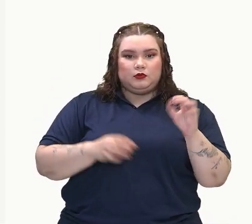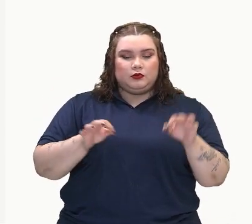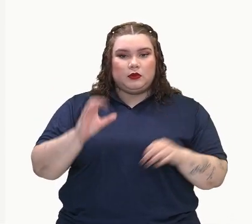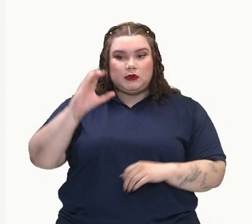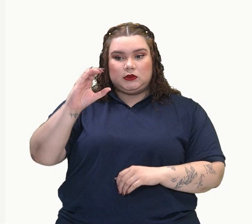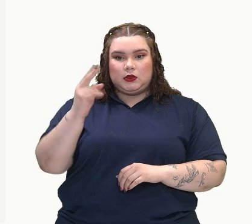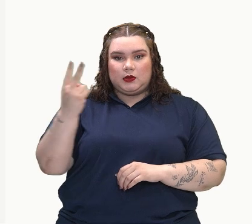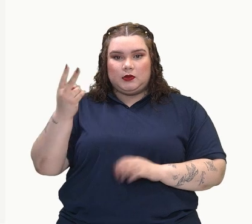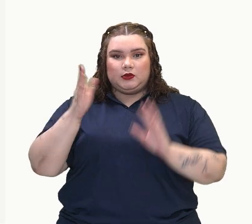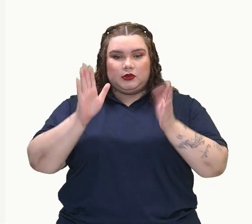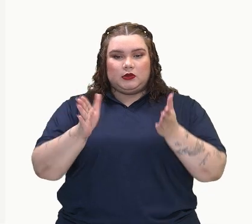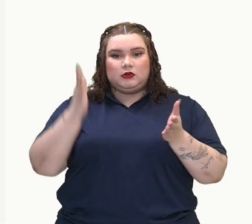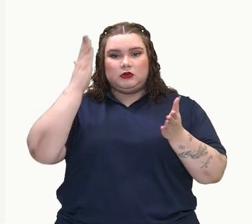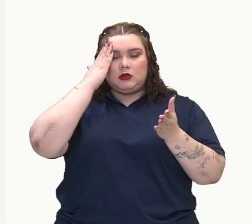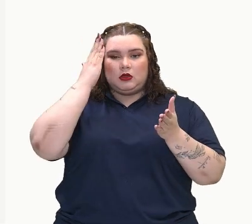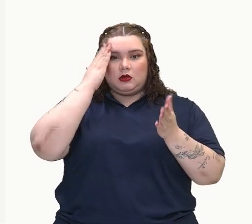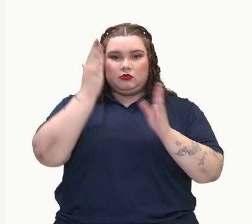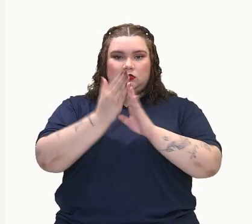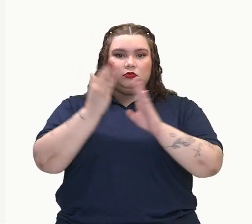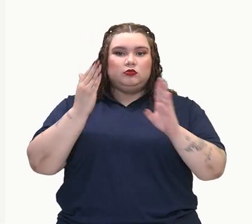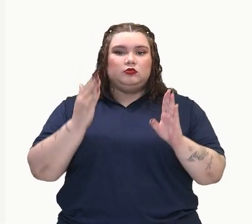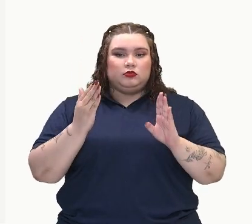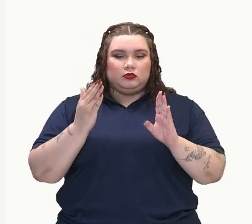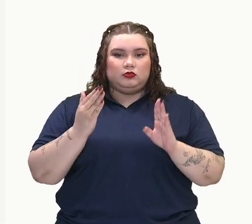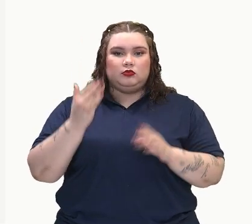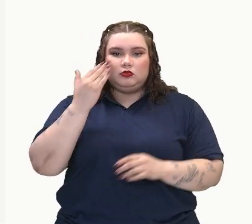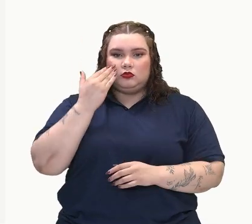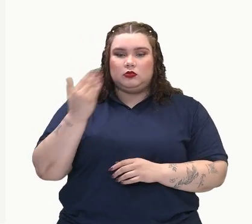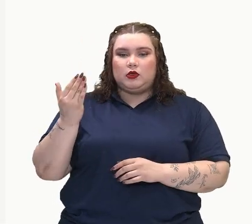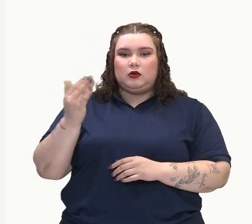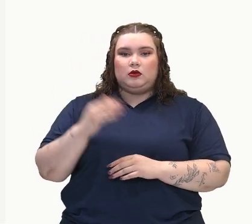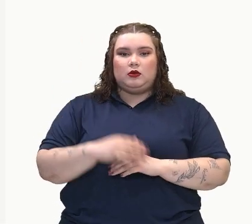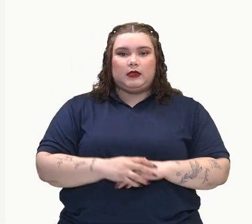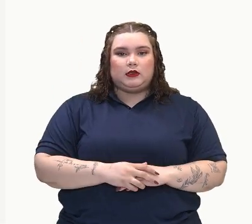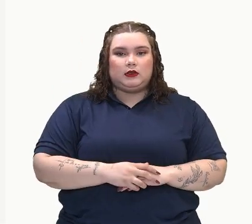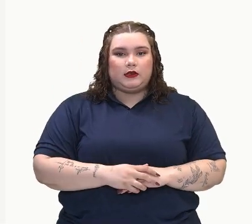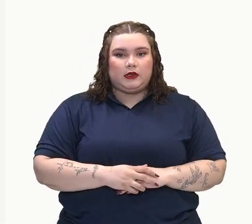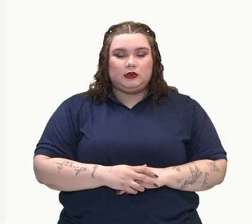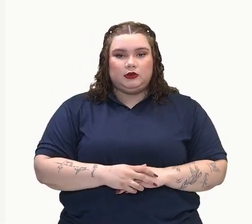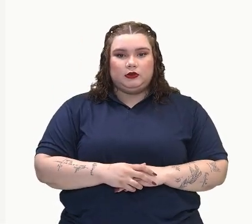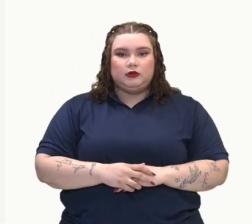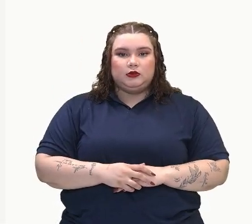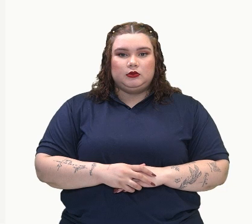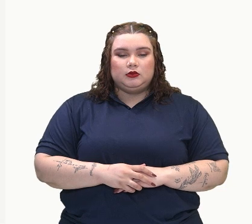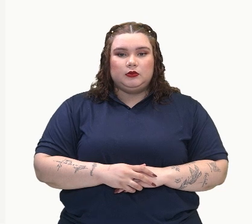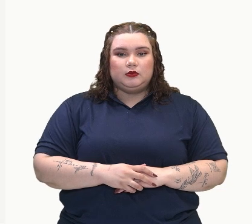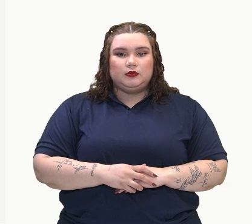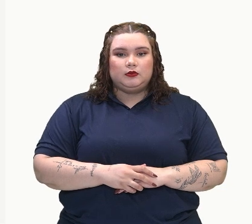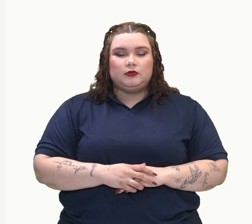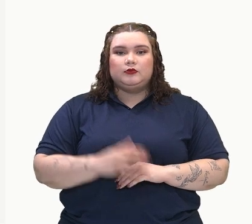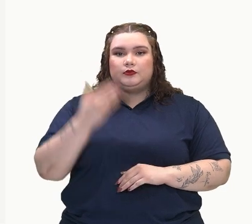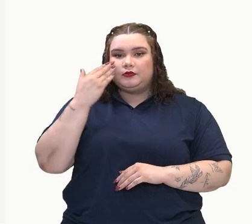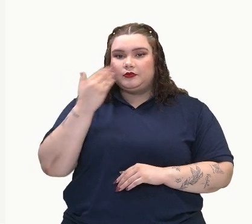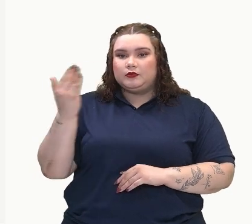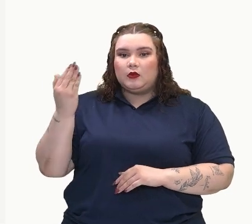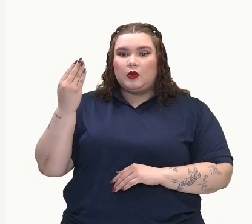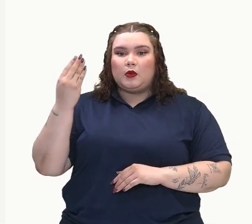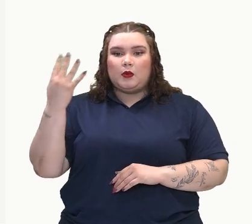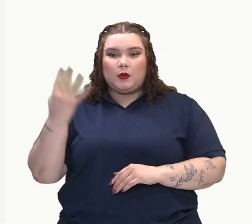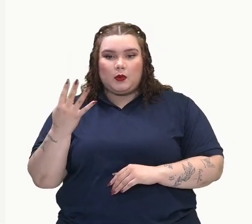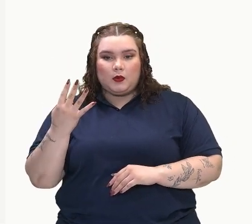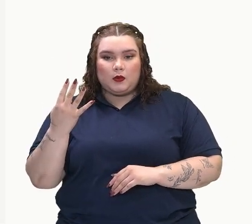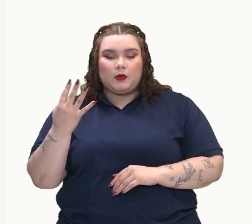já sabe as coordenadas do centro. Quais são as coordenadas do centro aqui? Olha só, eu tenho isso e